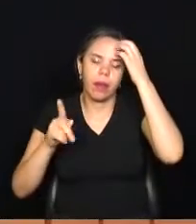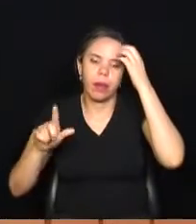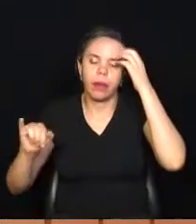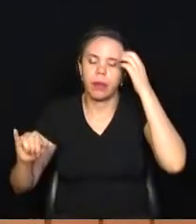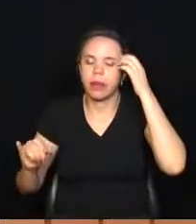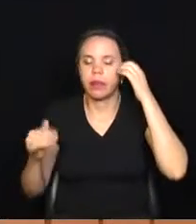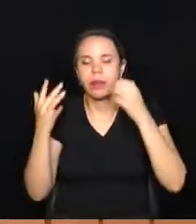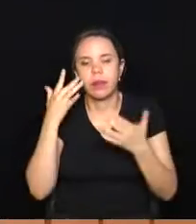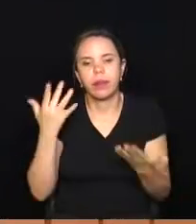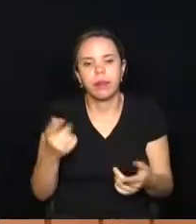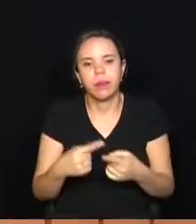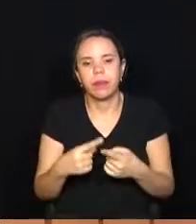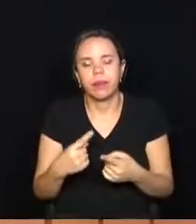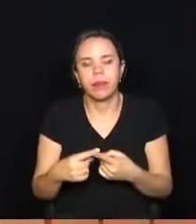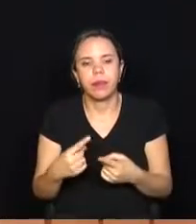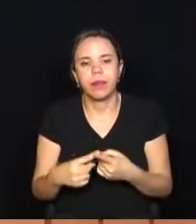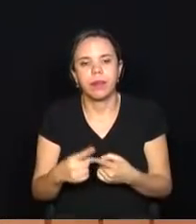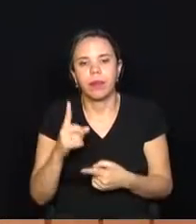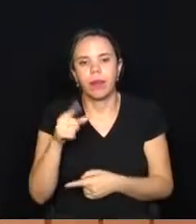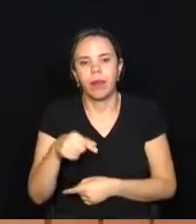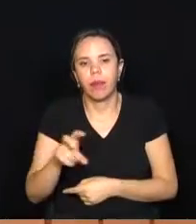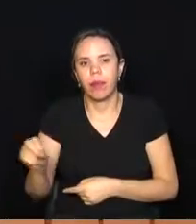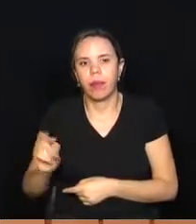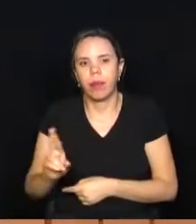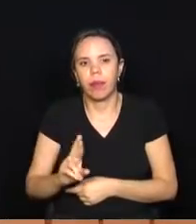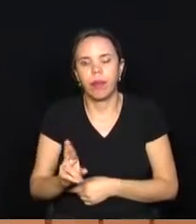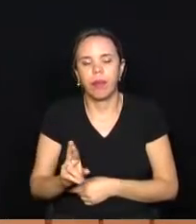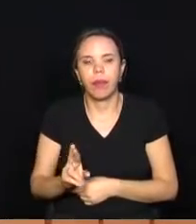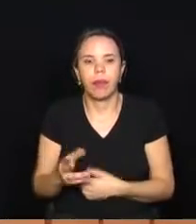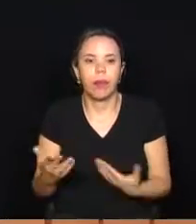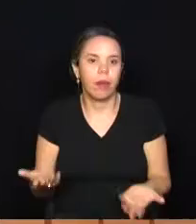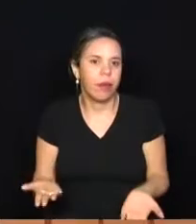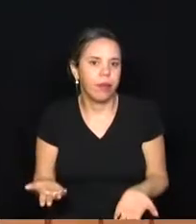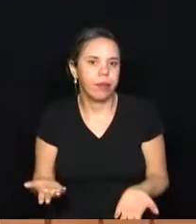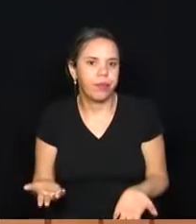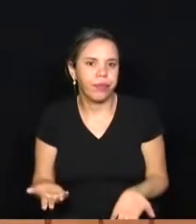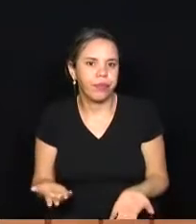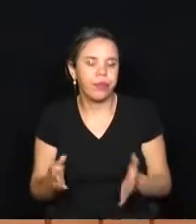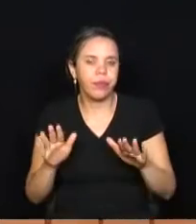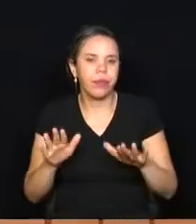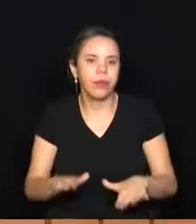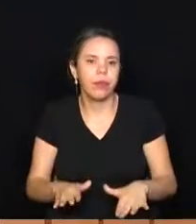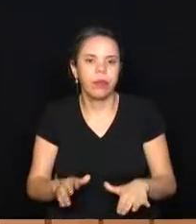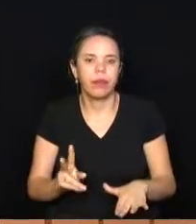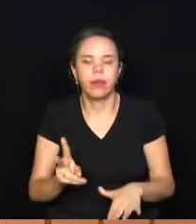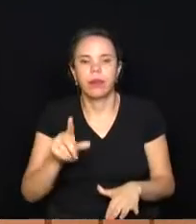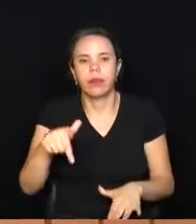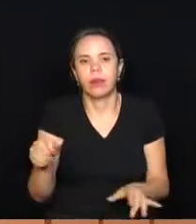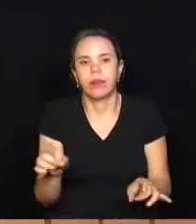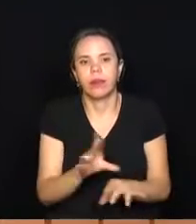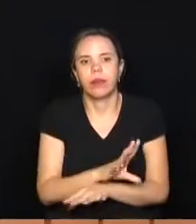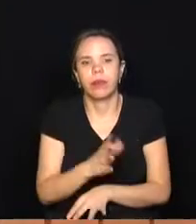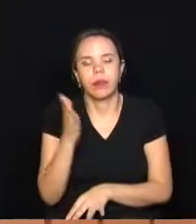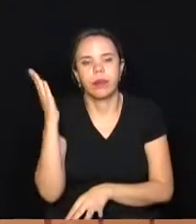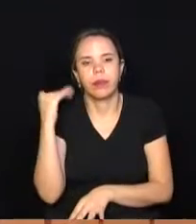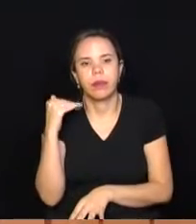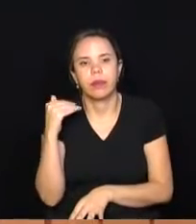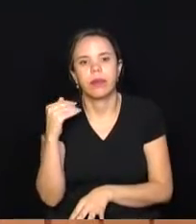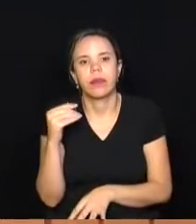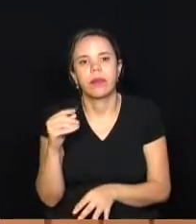ele achar, porque é R$ 1.500, então tá, ela está lá. Mas logo após, a gente sabe